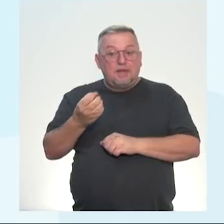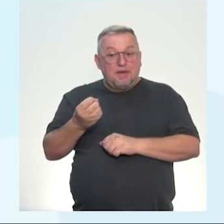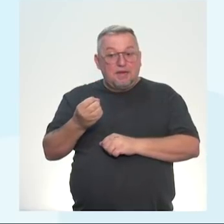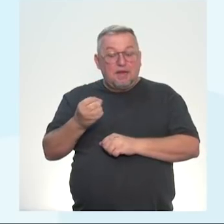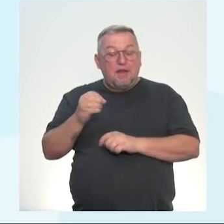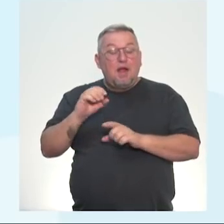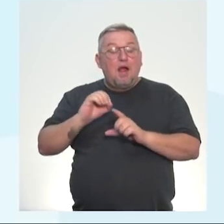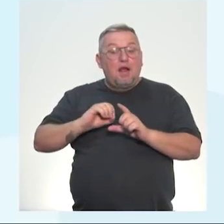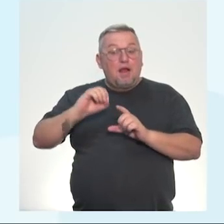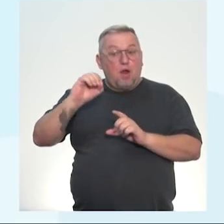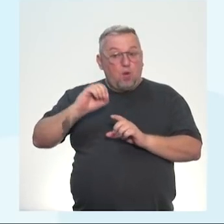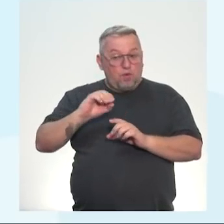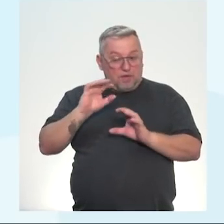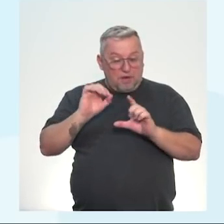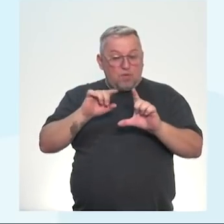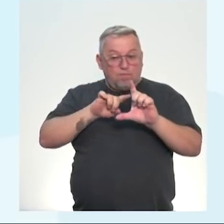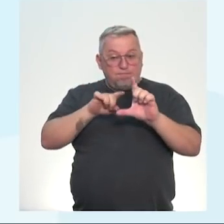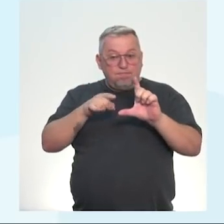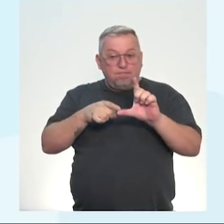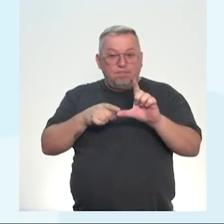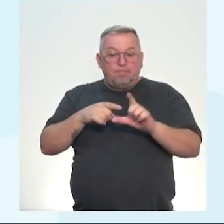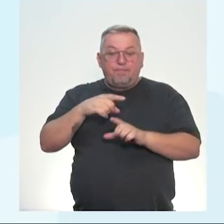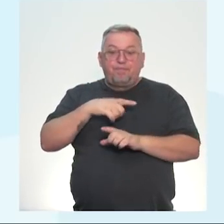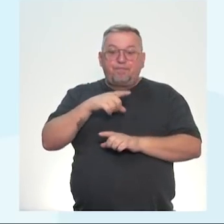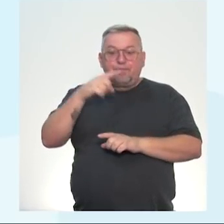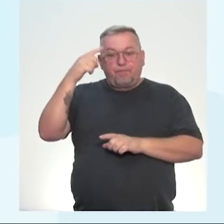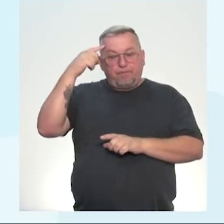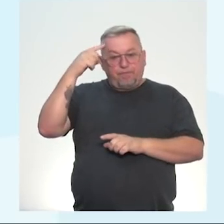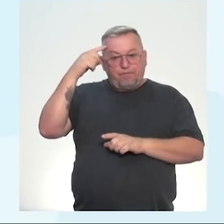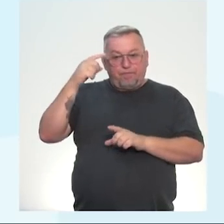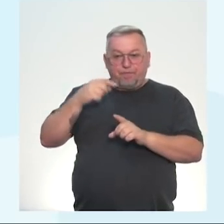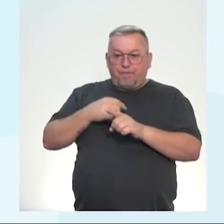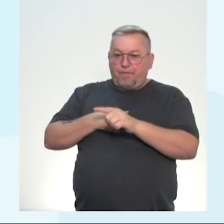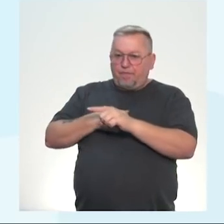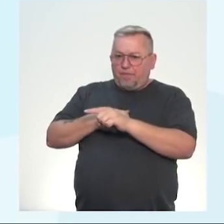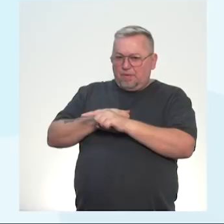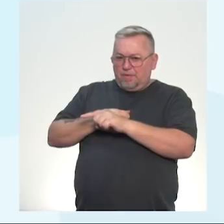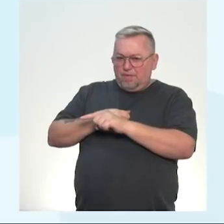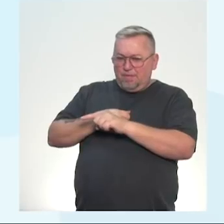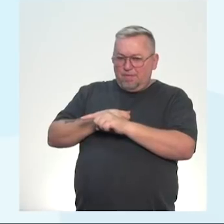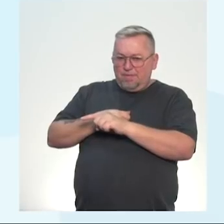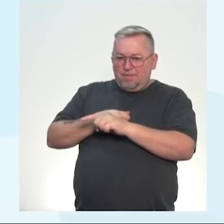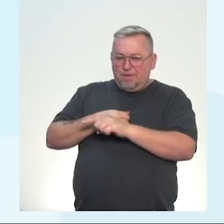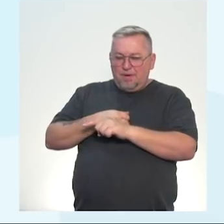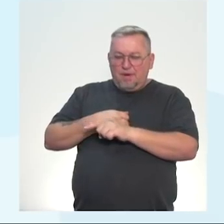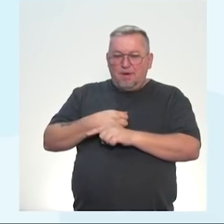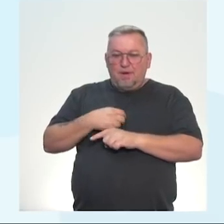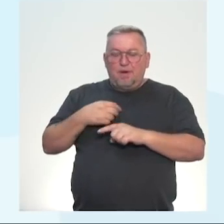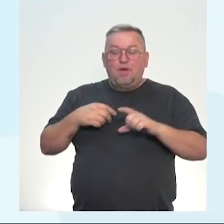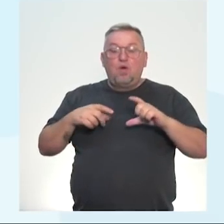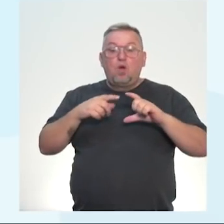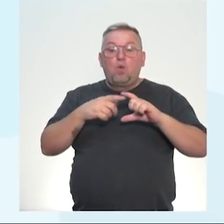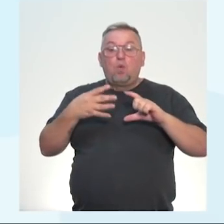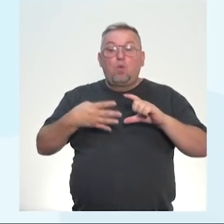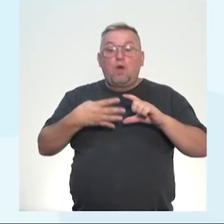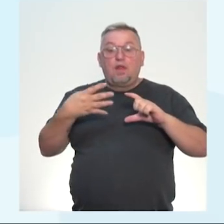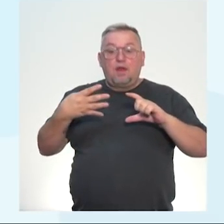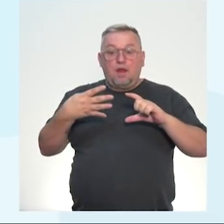360 graus. Bacana, bacana. Beleza? Aí eu tenho uma ideia de quadrilátero, Tony. Show. Aí eu fiz uma